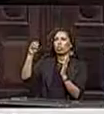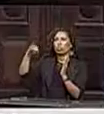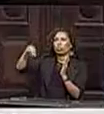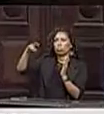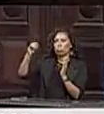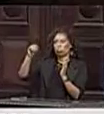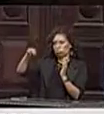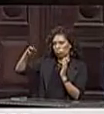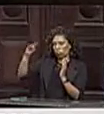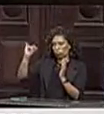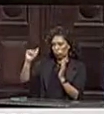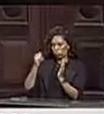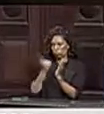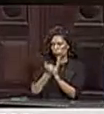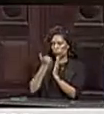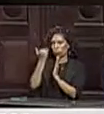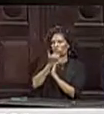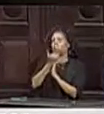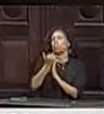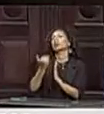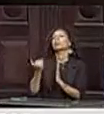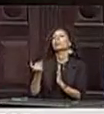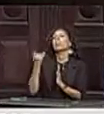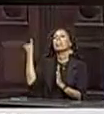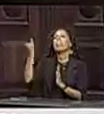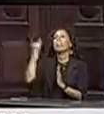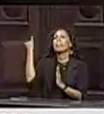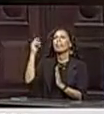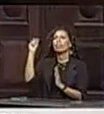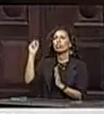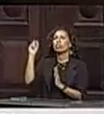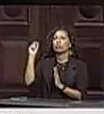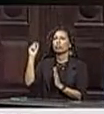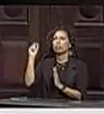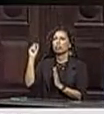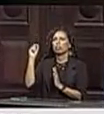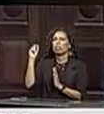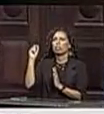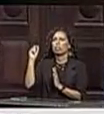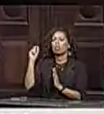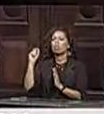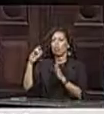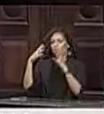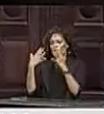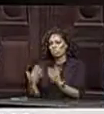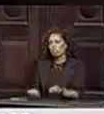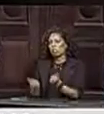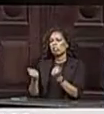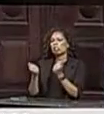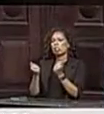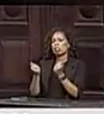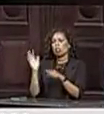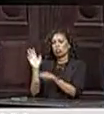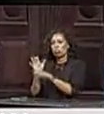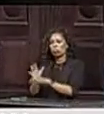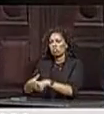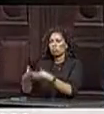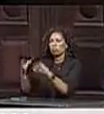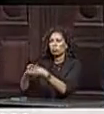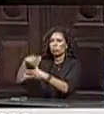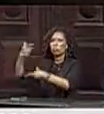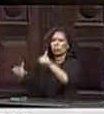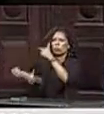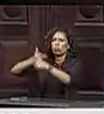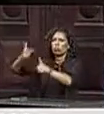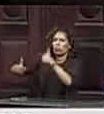se recuperando, é necessário então contemplar a classe trabalhadora com essa expectativa de melhoria.